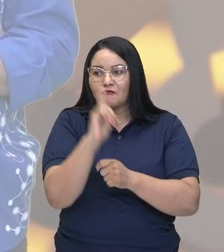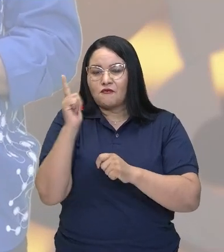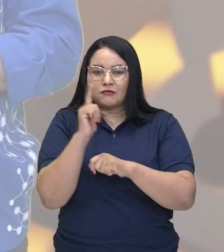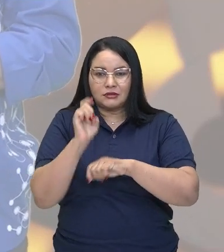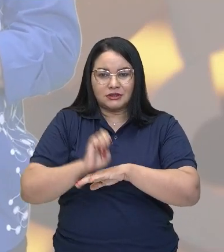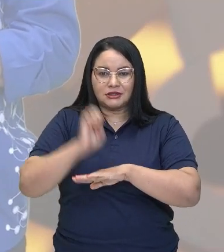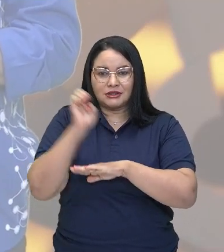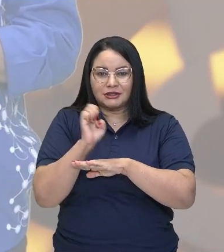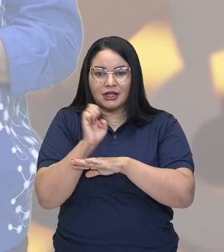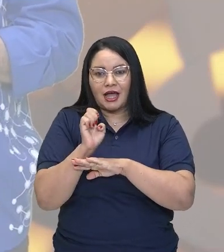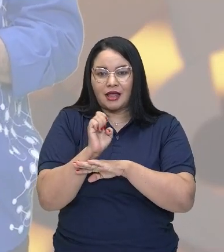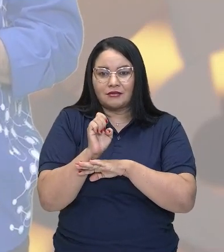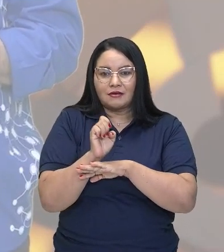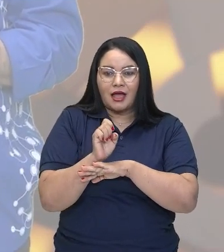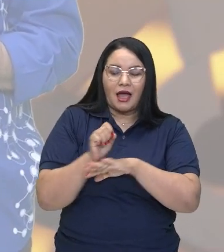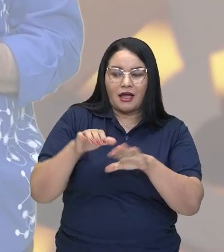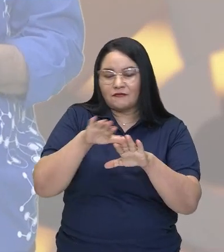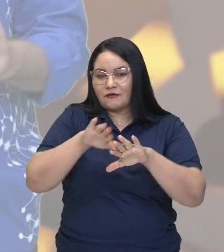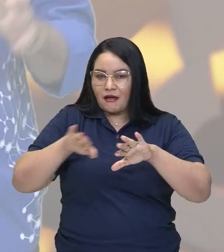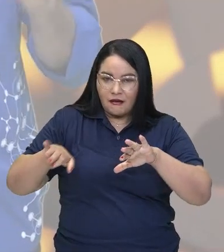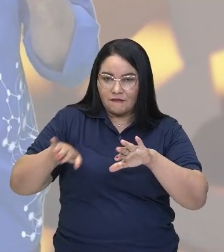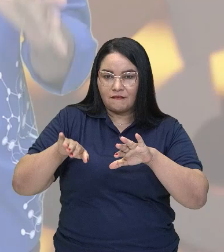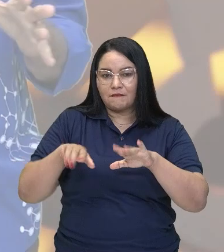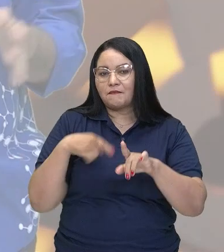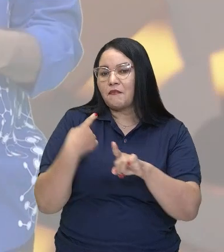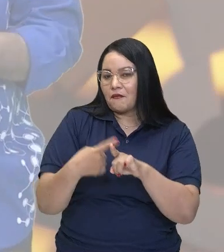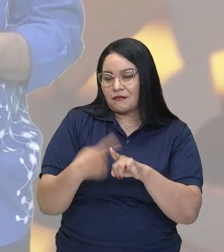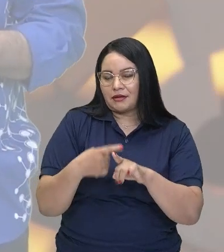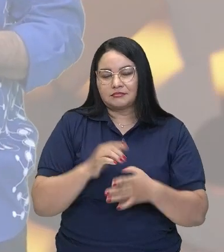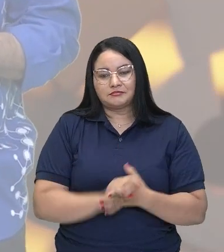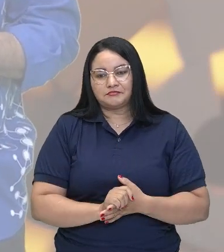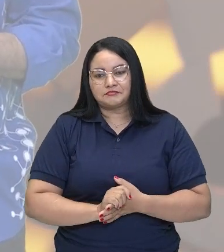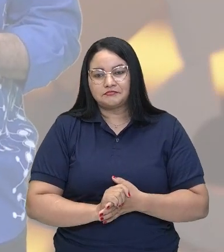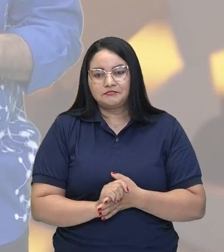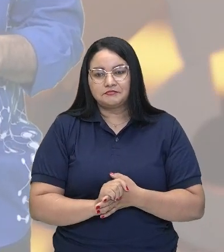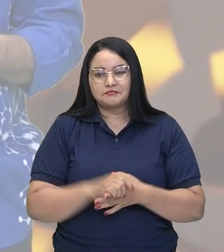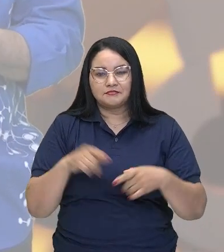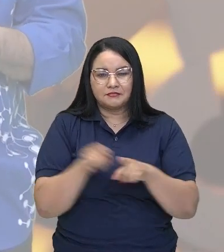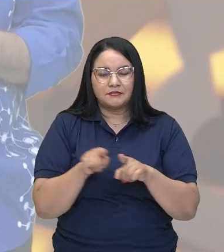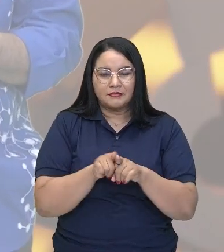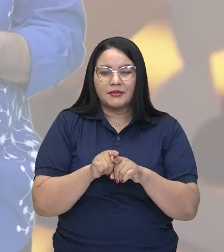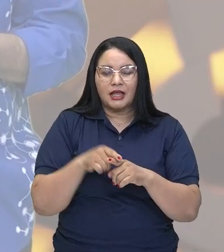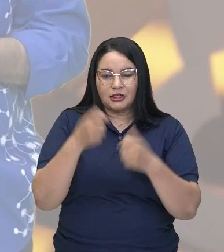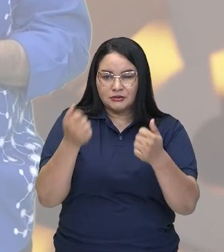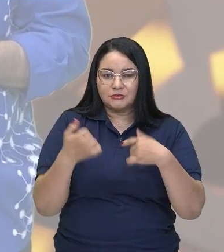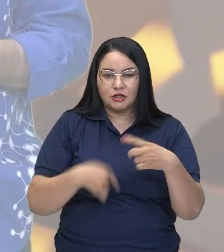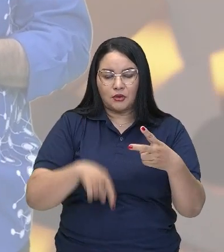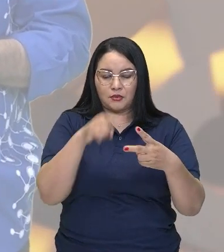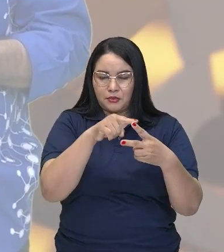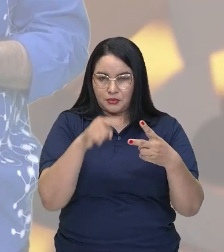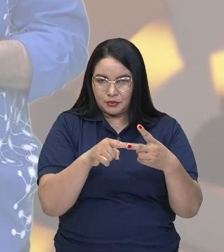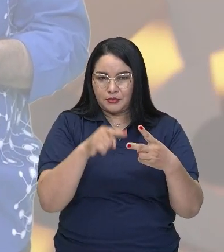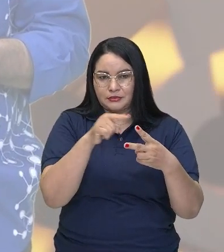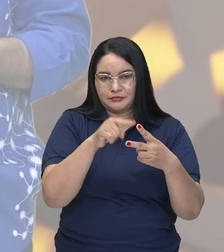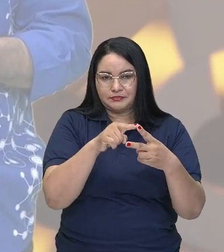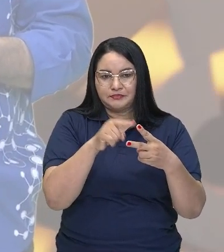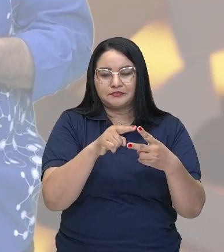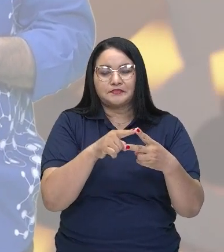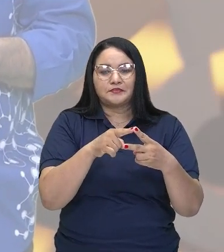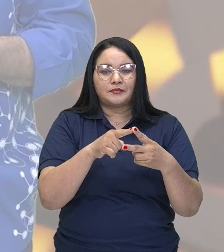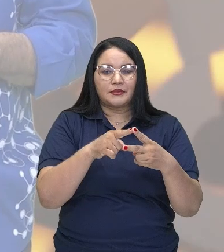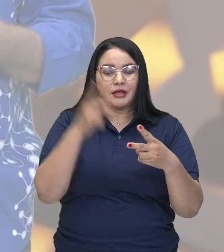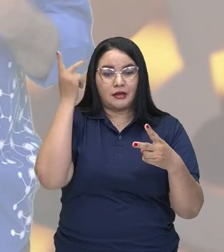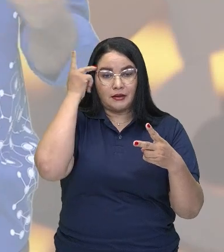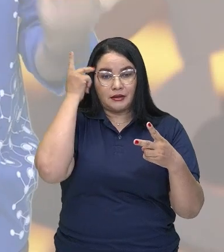ficavam aí à margem desse processo. Então, nós temos aí os dois grandes partidos, né? O Partido Paulista